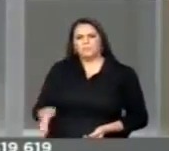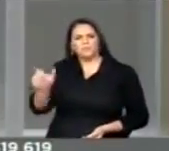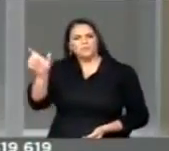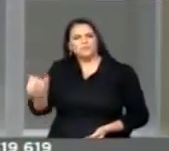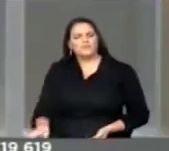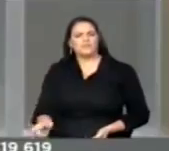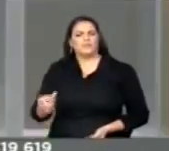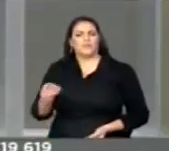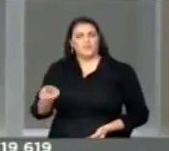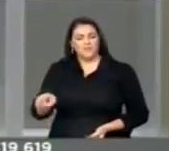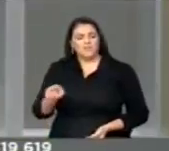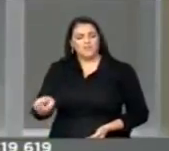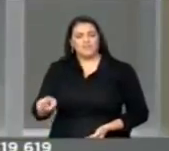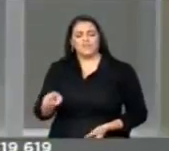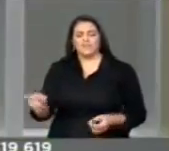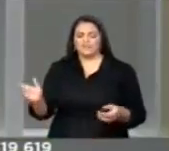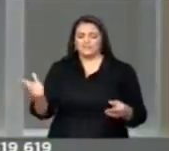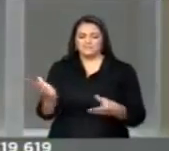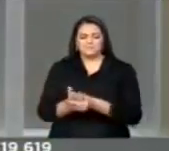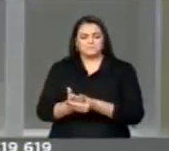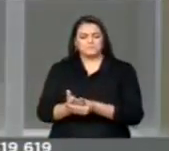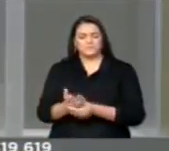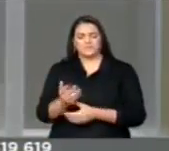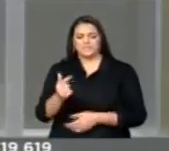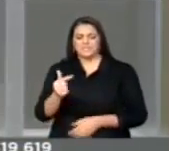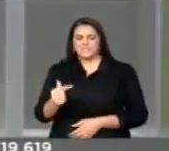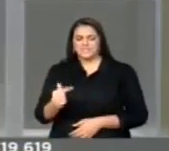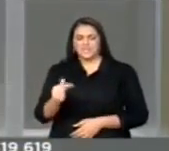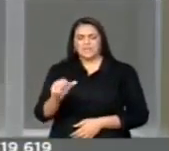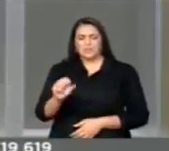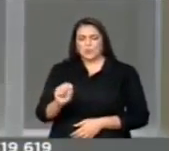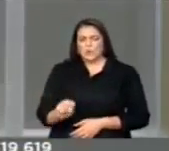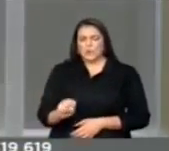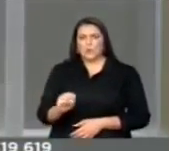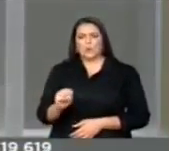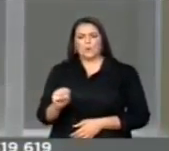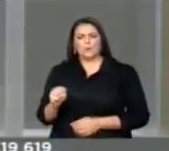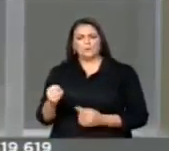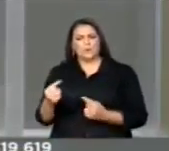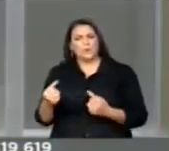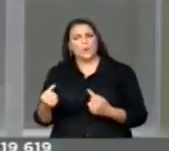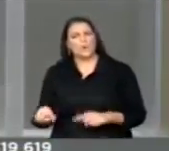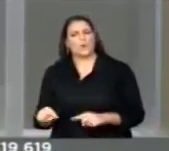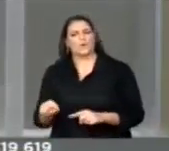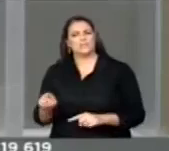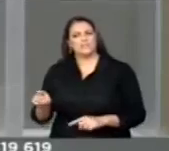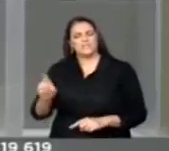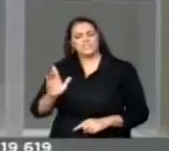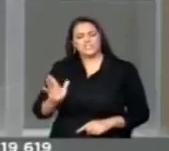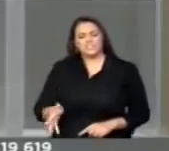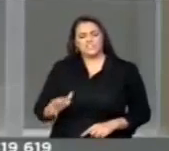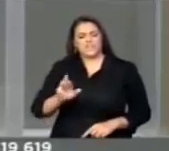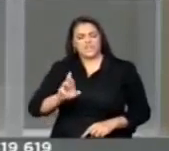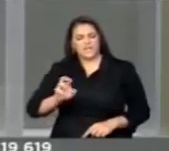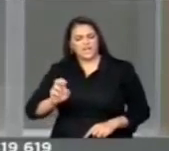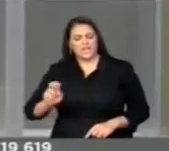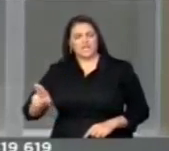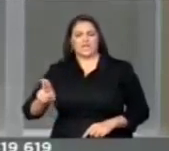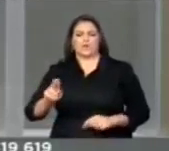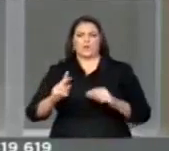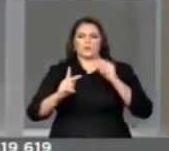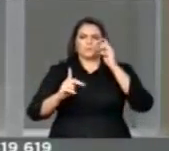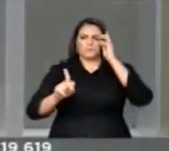Tribunal Federal. Ele tem mais 7, 8 processos encaminhados pela Procuradoria-Geral